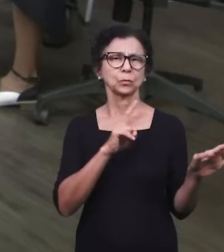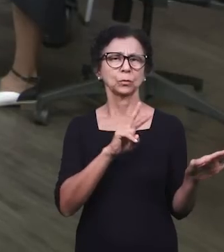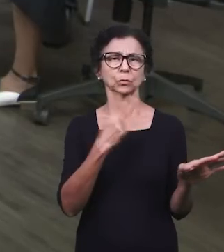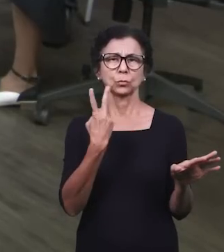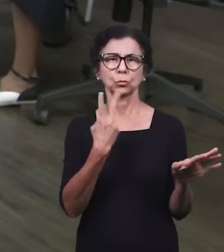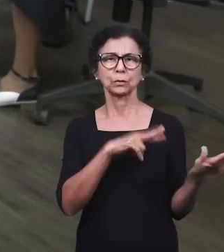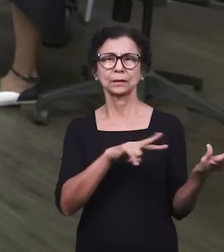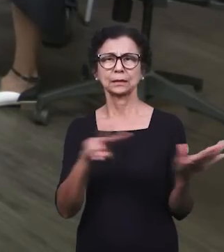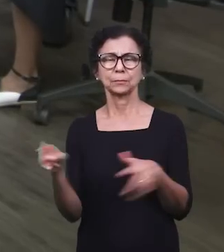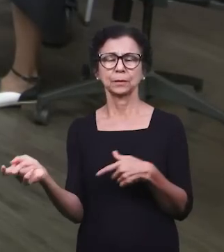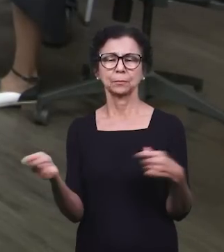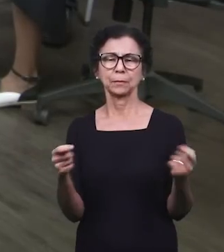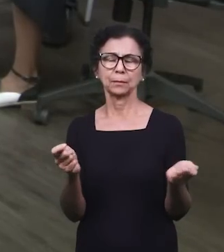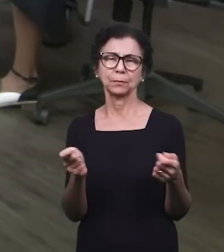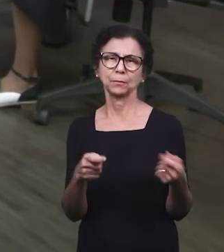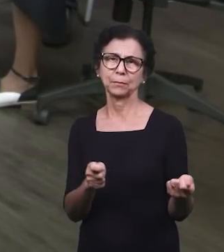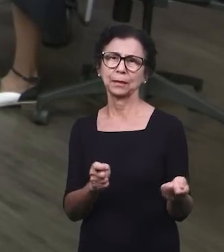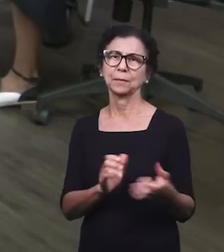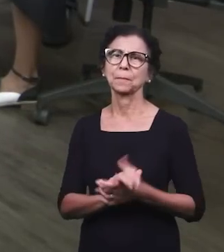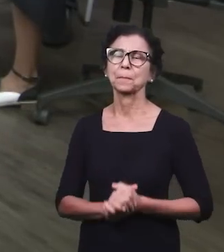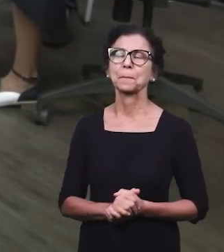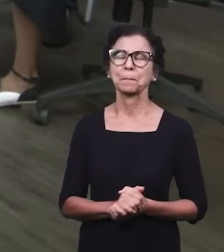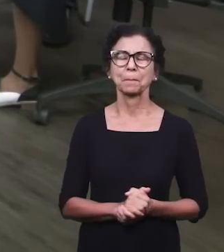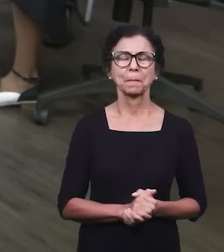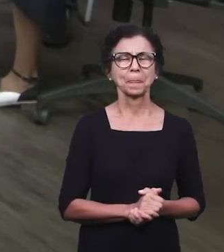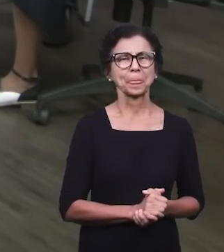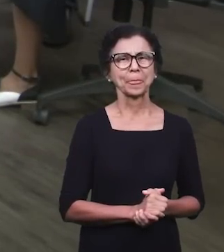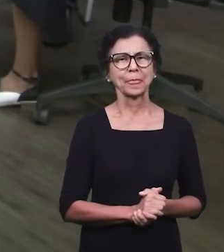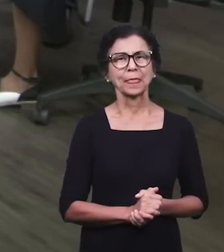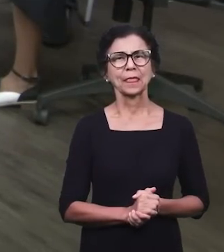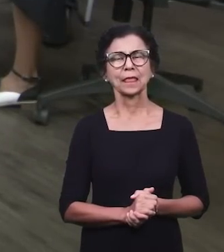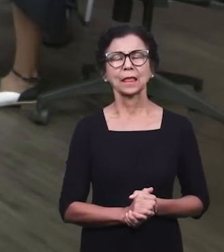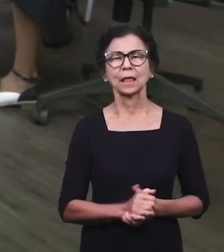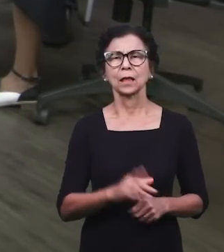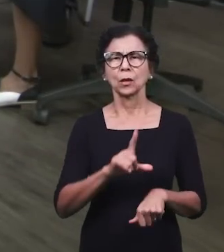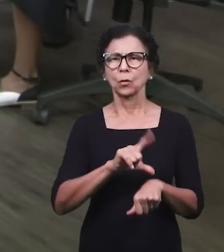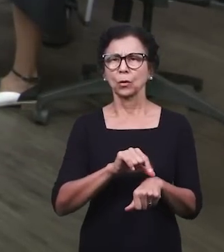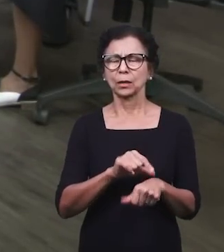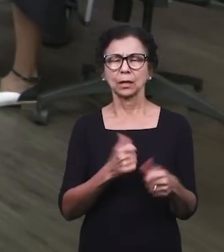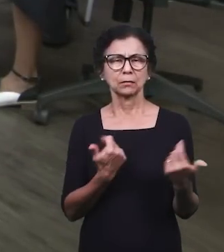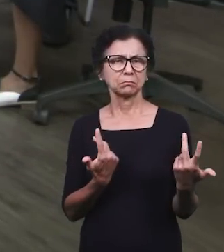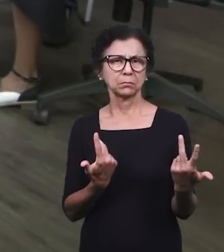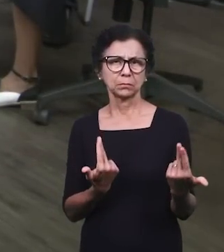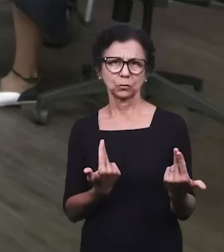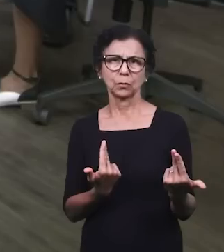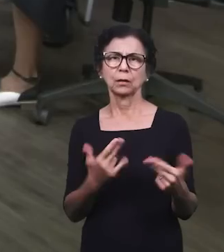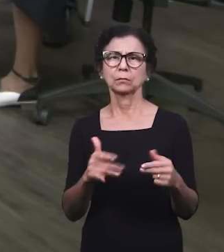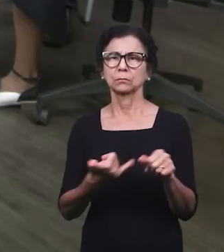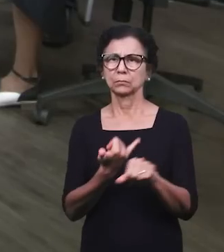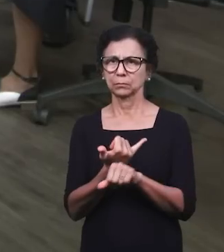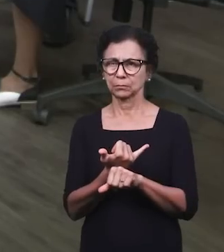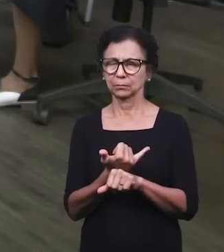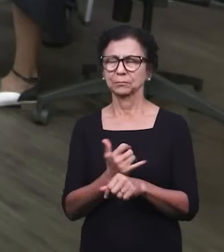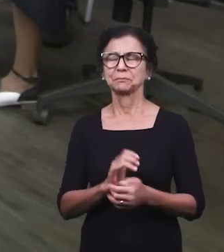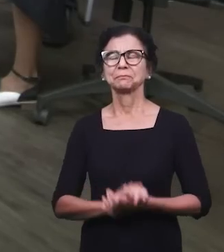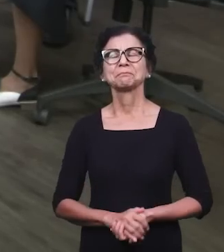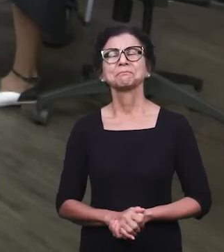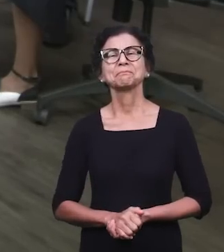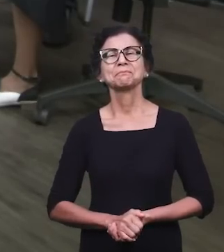hoje e vai continuar a ver na semana que vem, no mesmo horário, nesse mesmo canal que você está assistindo. Eu vou começar